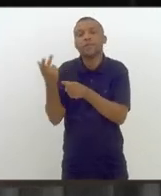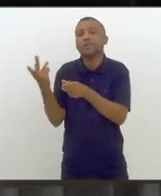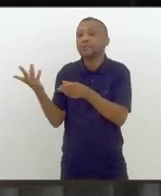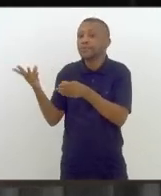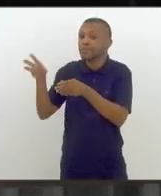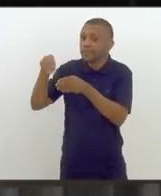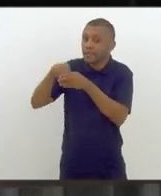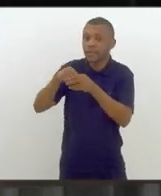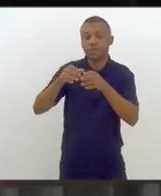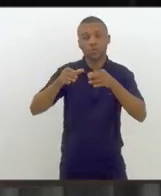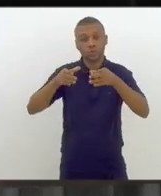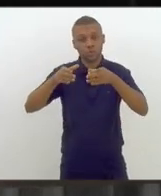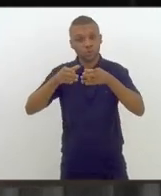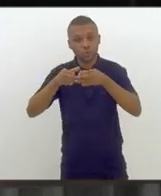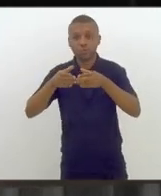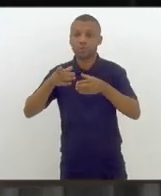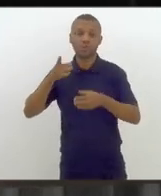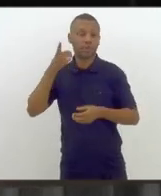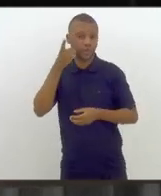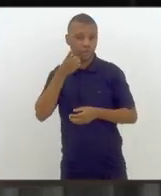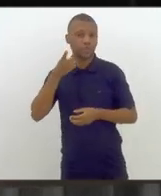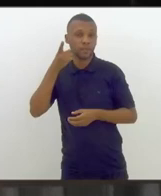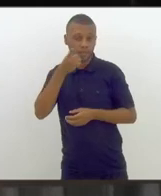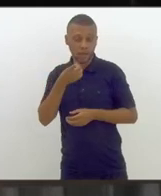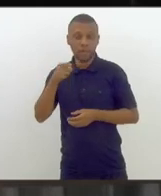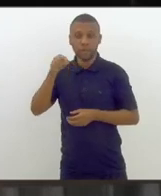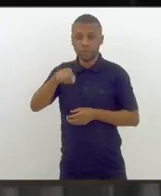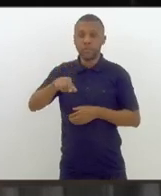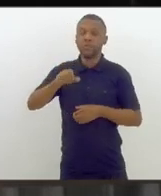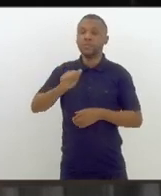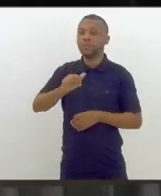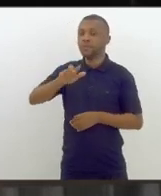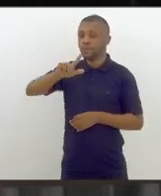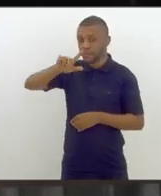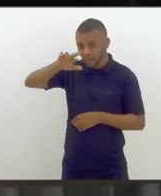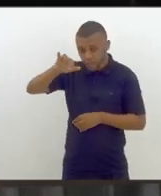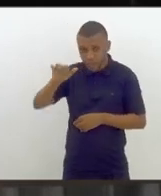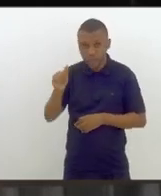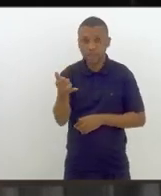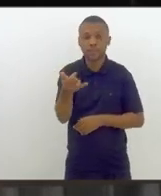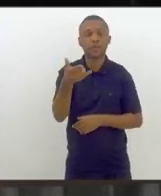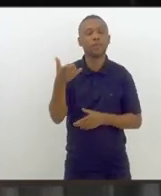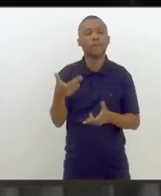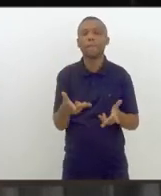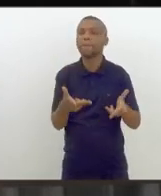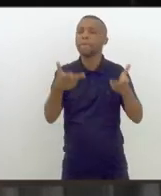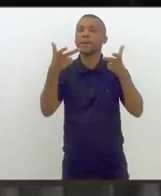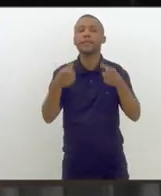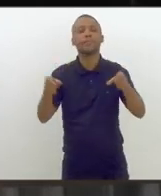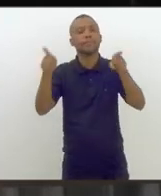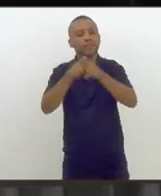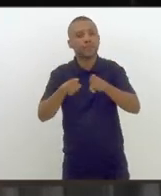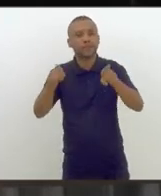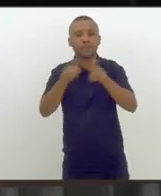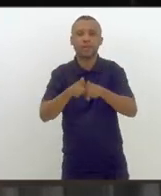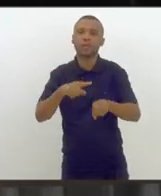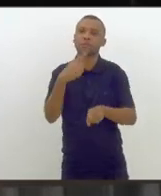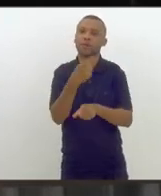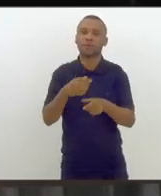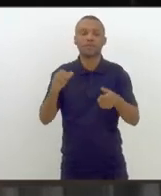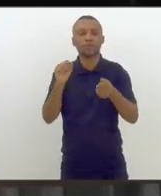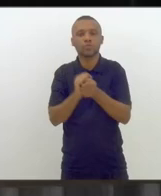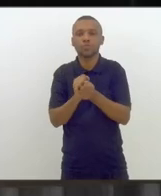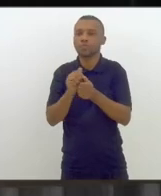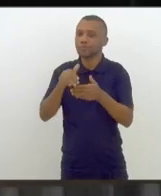de parlamentares aqui da Assembleia Legislativa e me apercebi também que estaremos juntos por